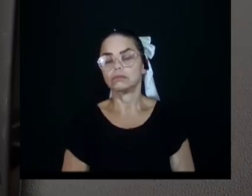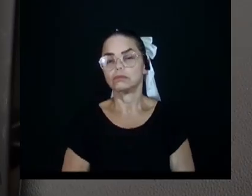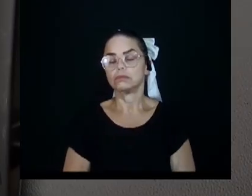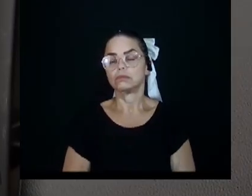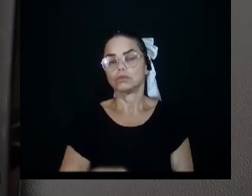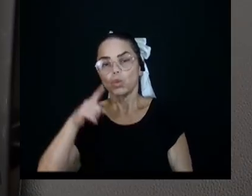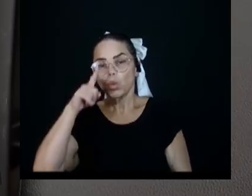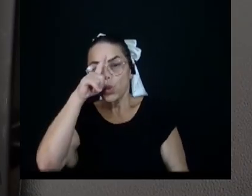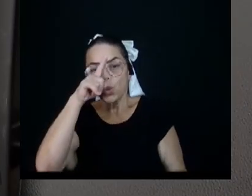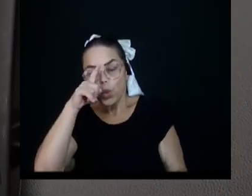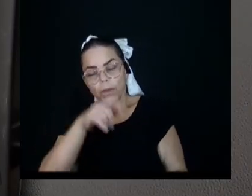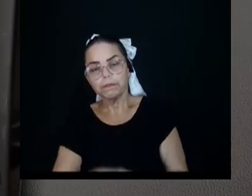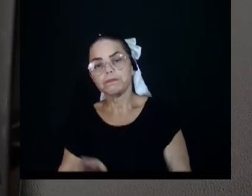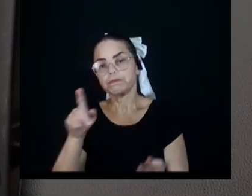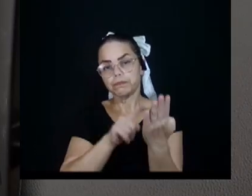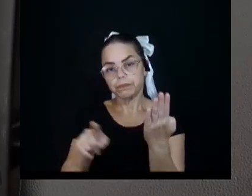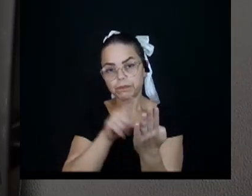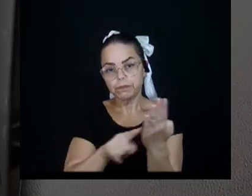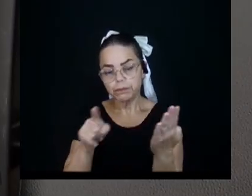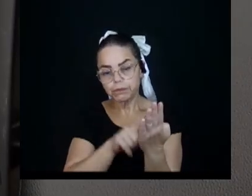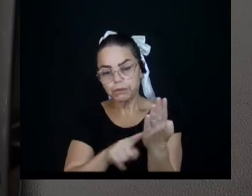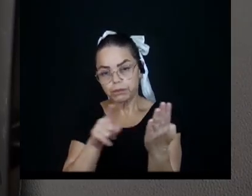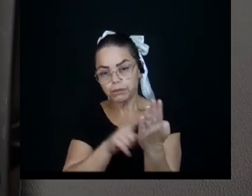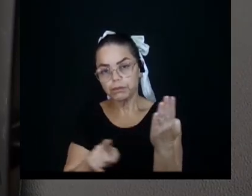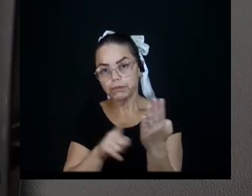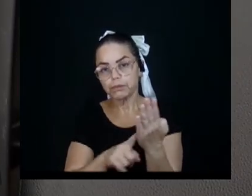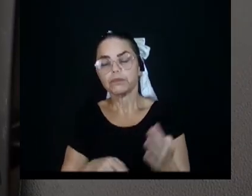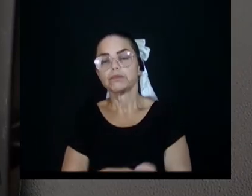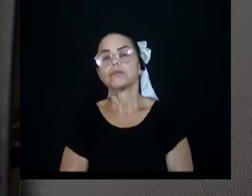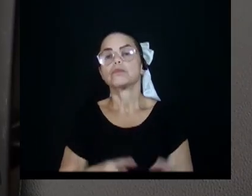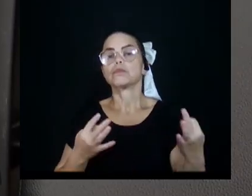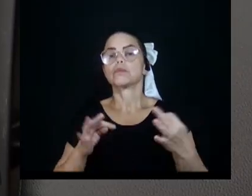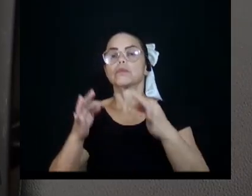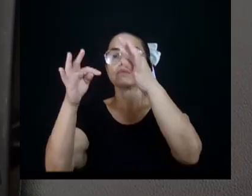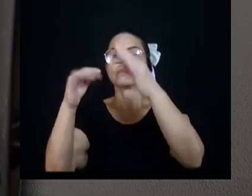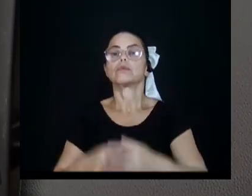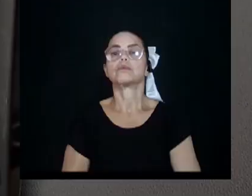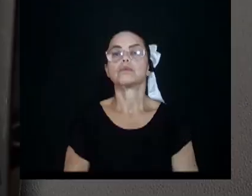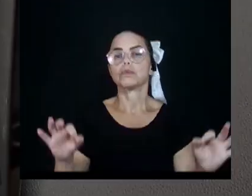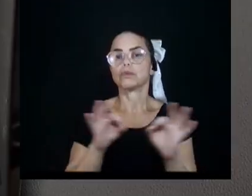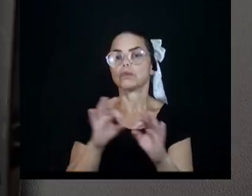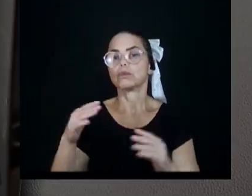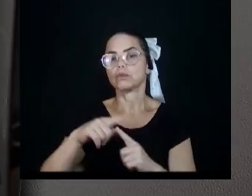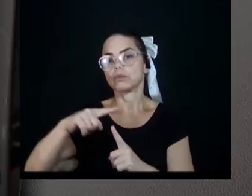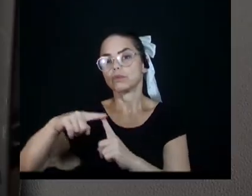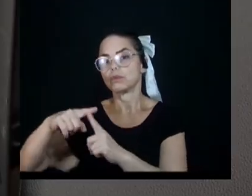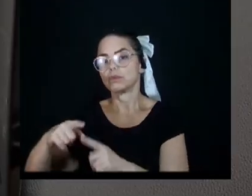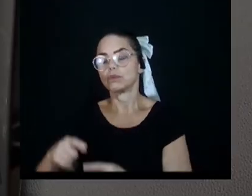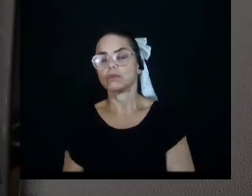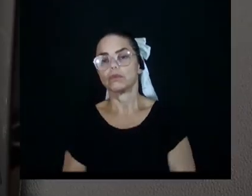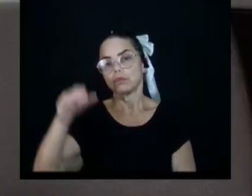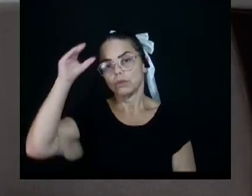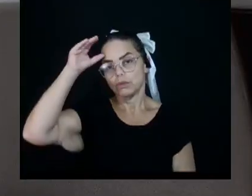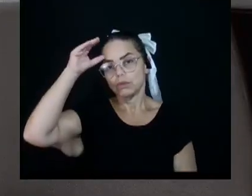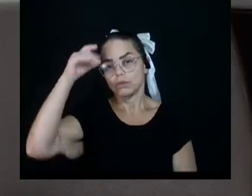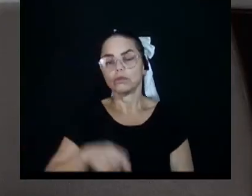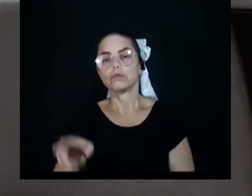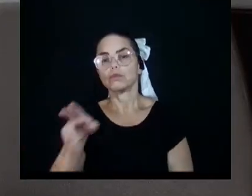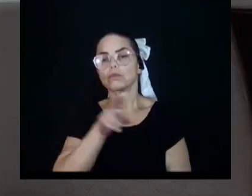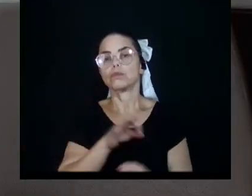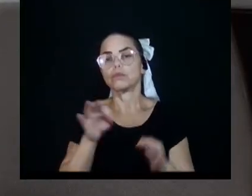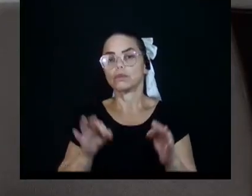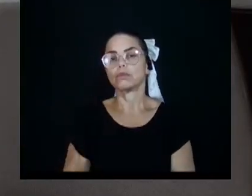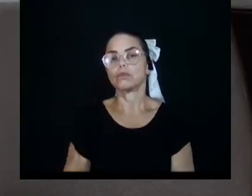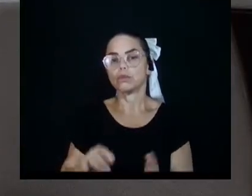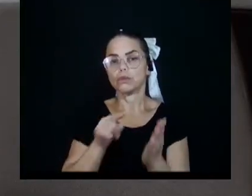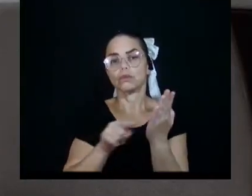uso das tecnologias sem nenhum tipo de conscientização sobre o uso adequado. É importante esse